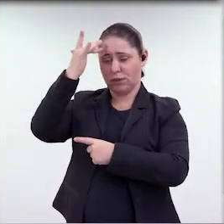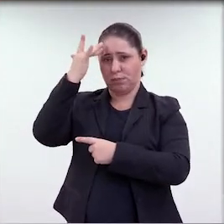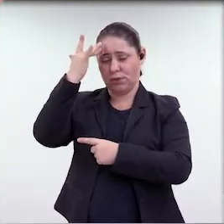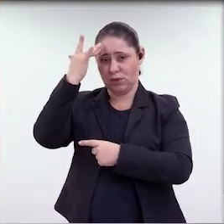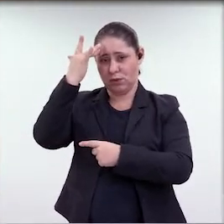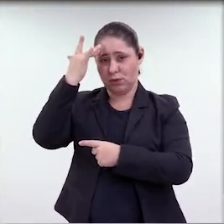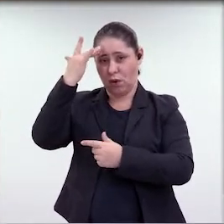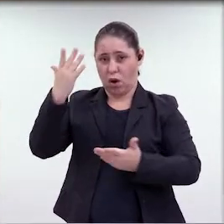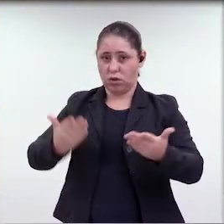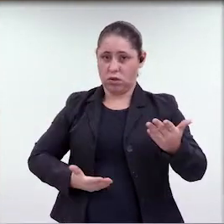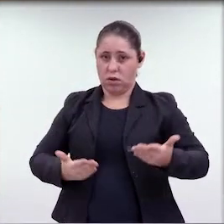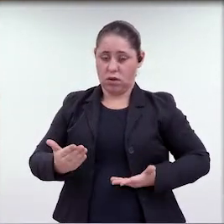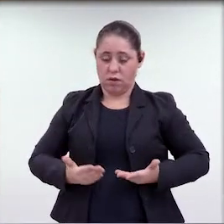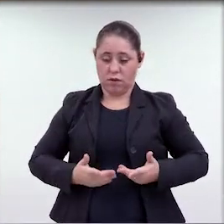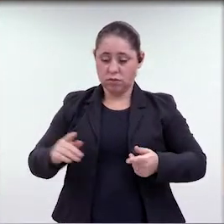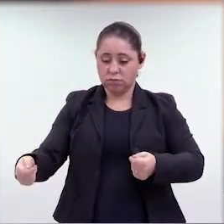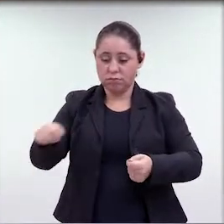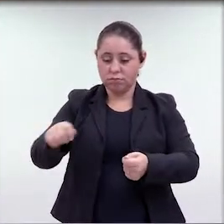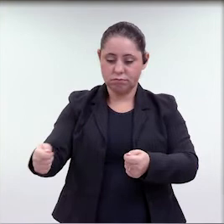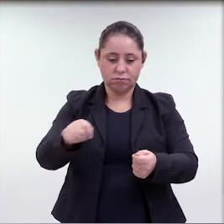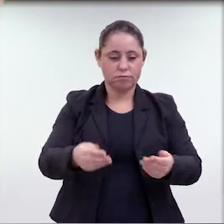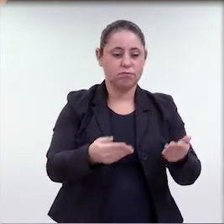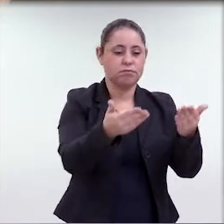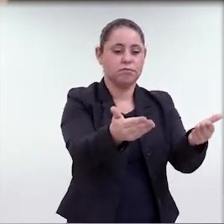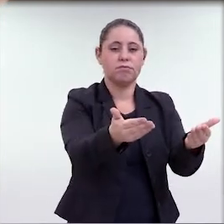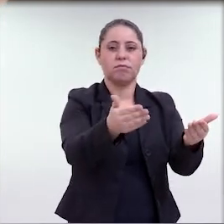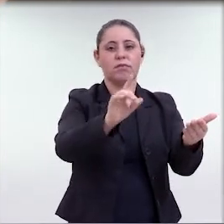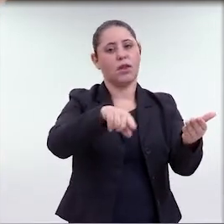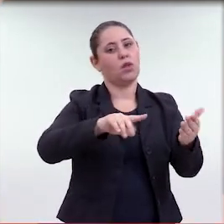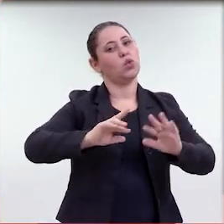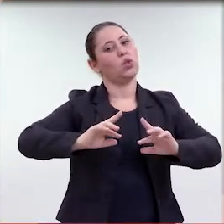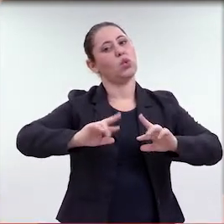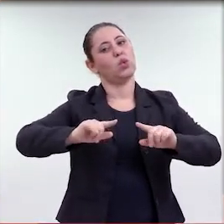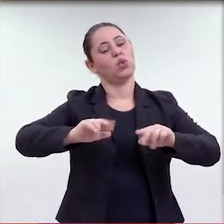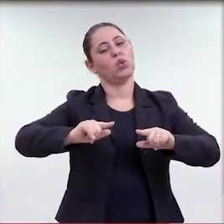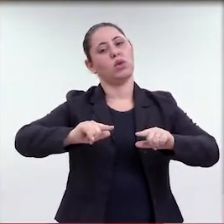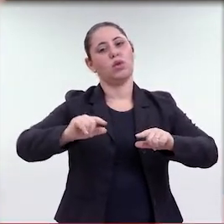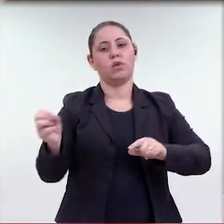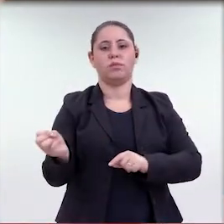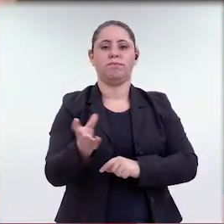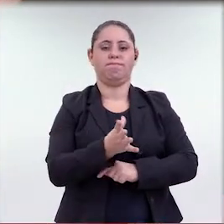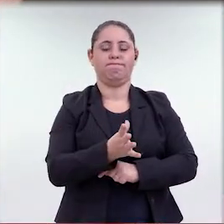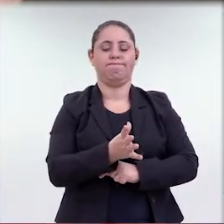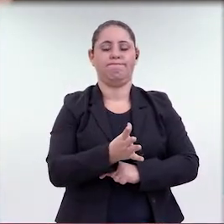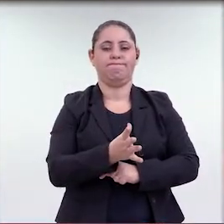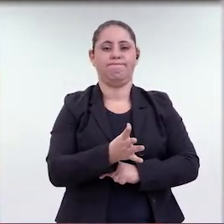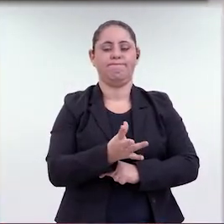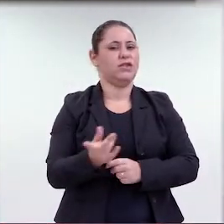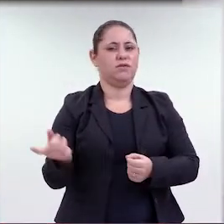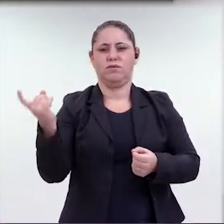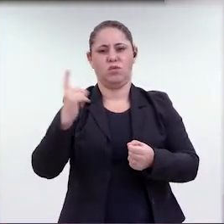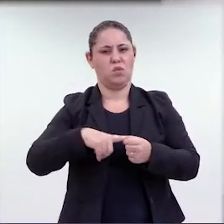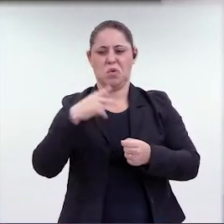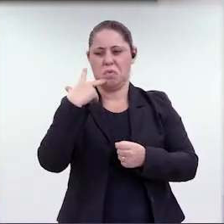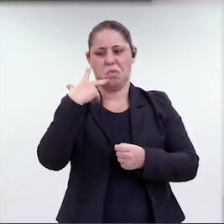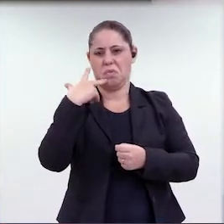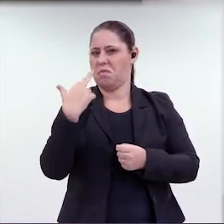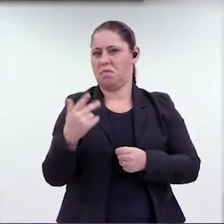servindo. Então, assim, tá tudo mudando, né? A gente não vai voltar para o normal, isso é fato